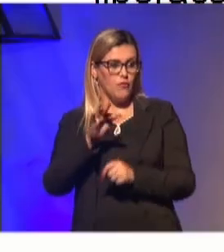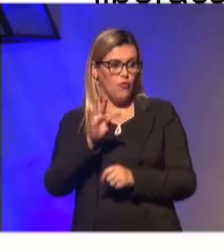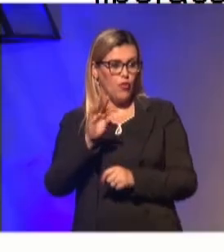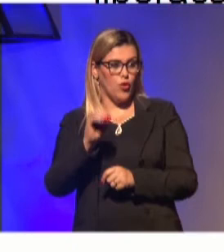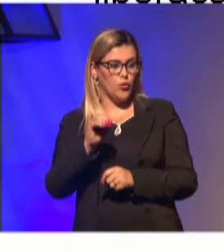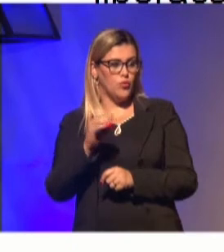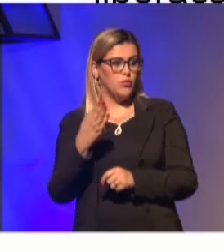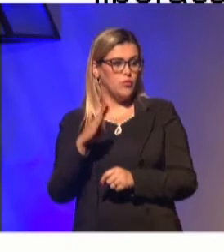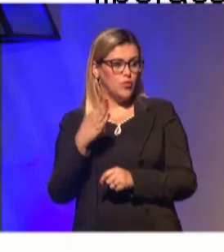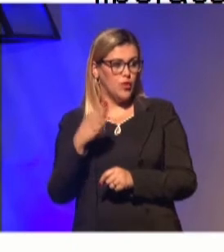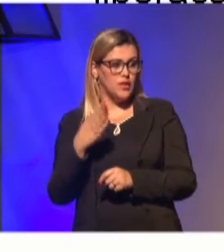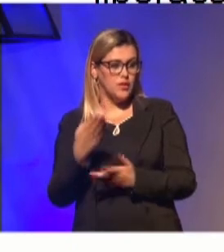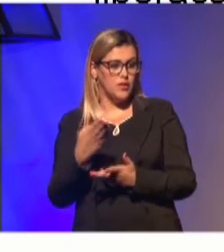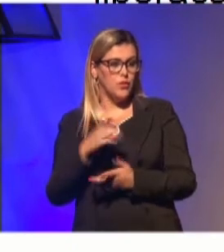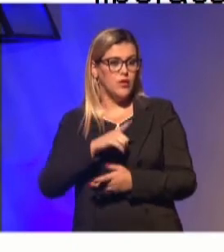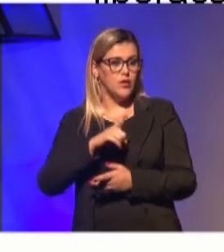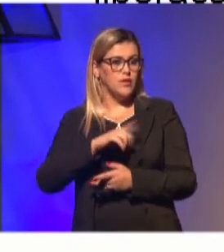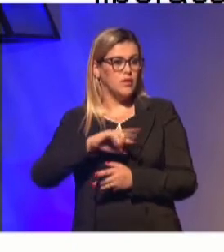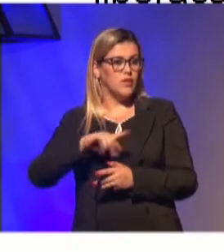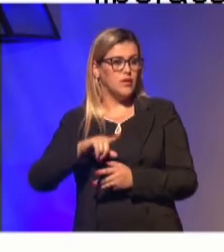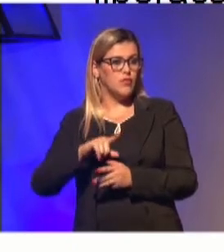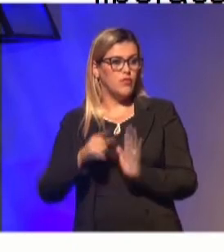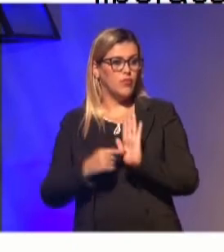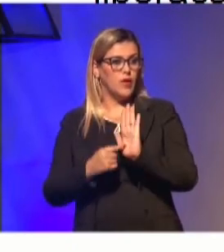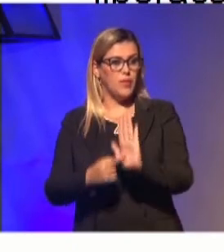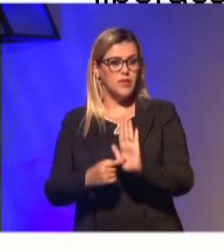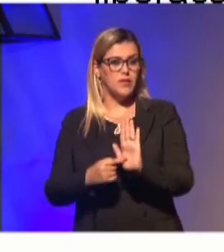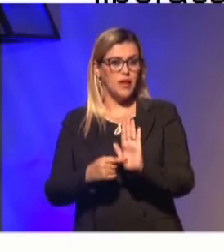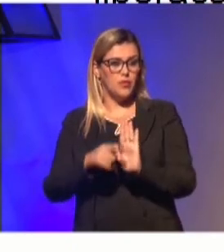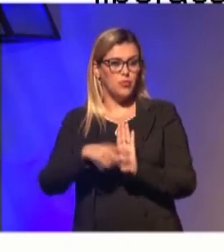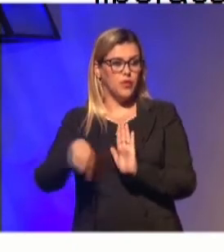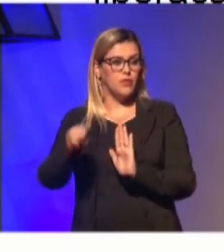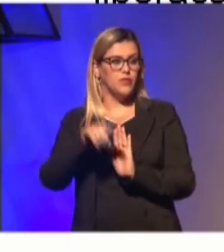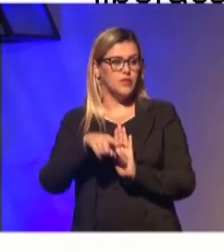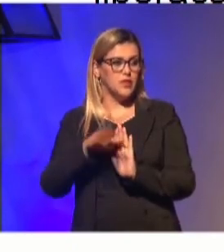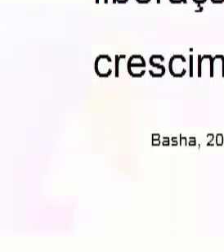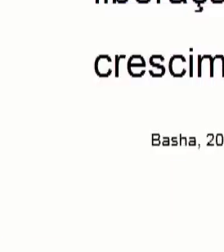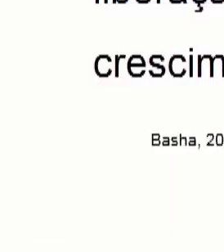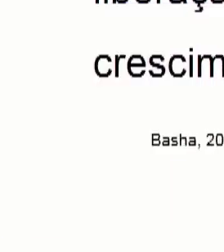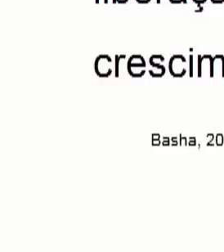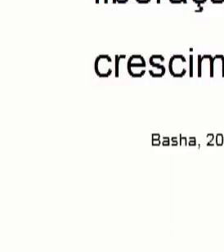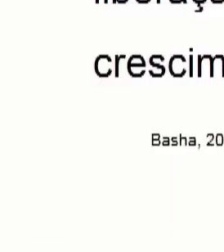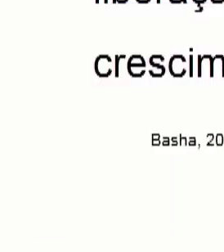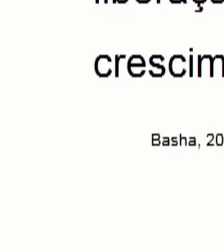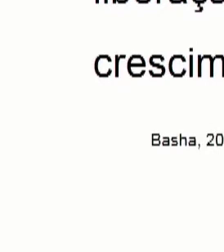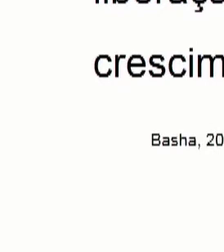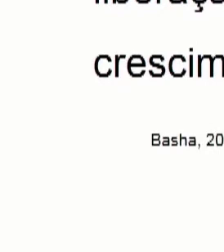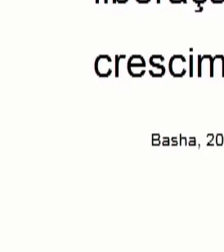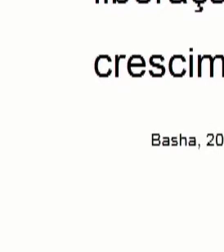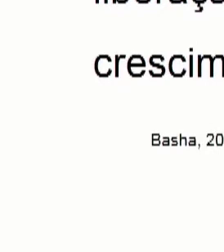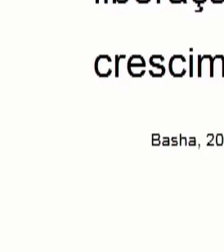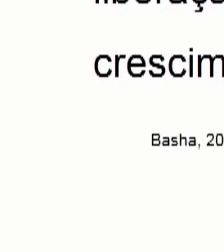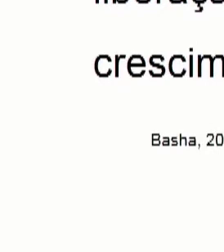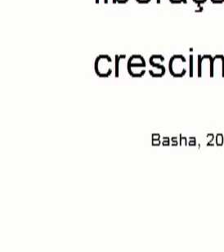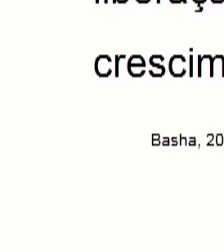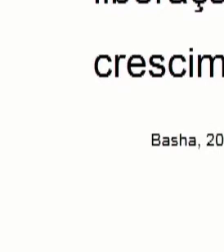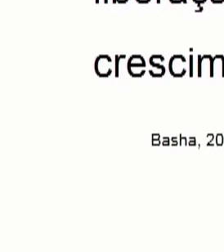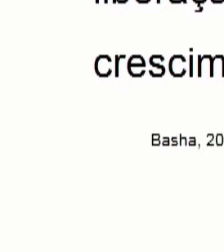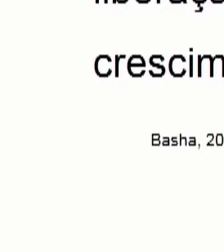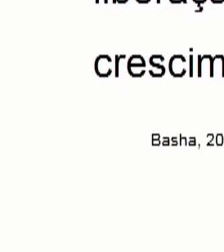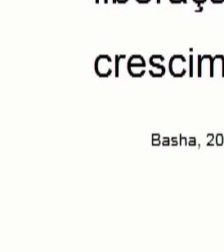fotobiomodulação, lá do laser na graduação, foi apresentado para vocês esse mecanismo que já é descrito há muito tempo relacionado aos efeitos do